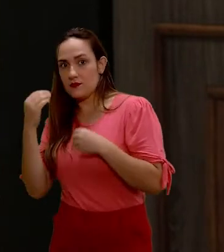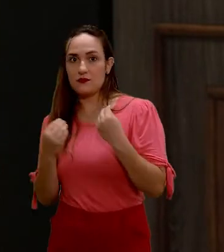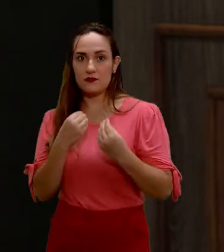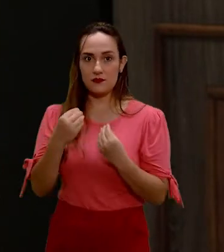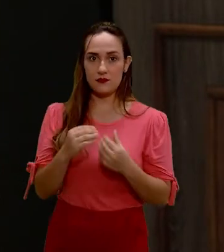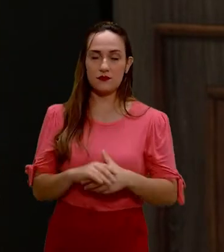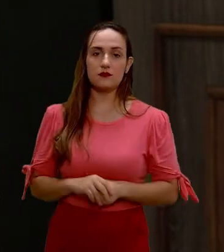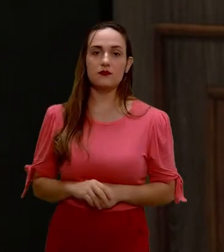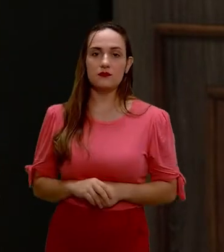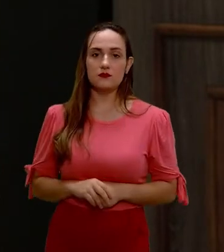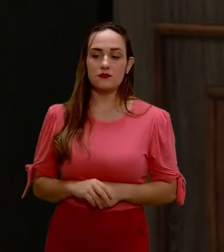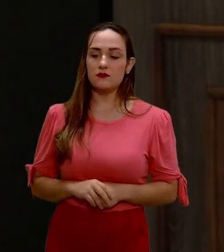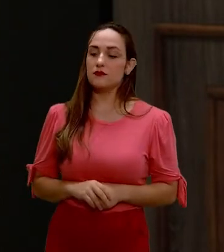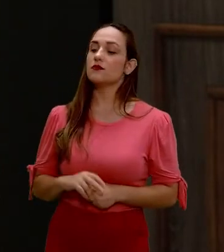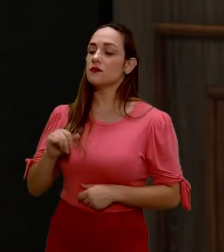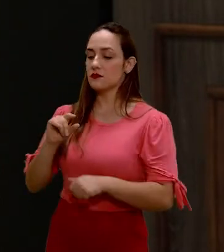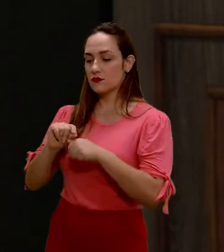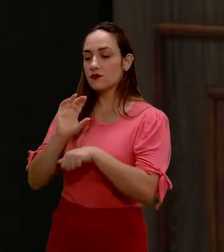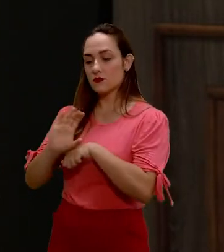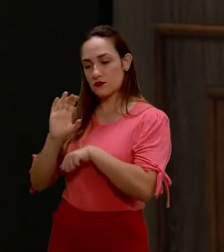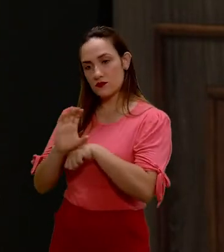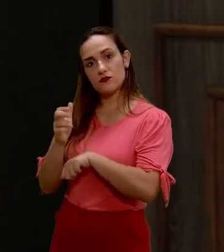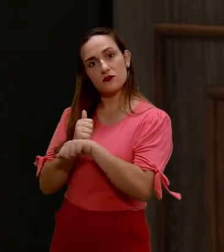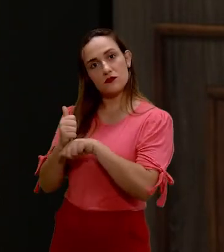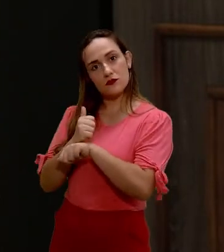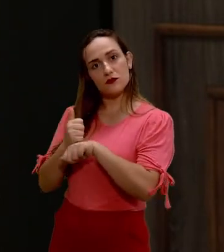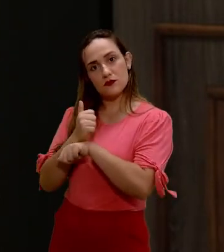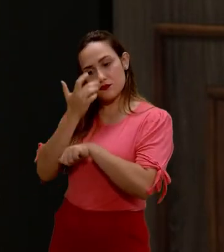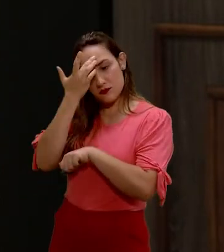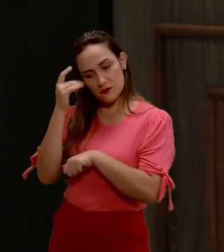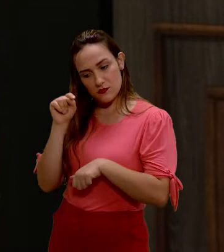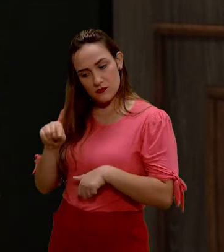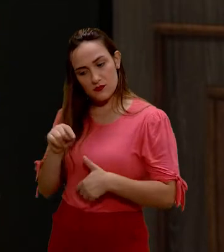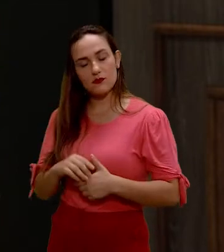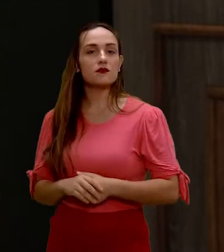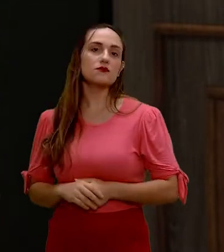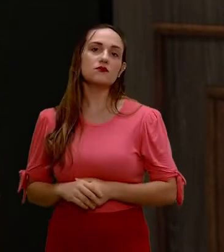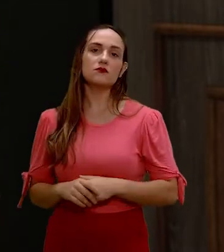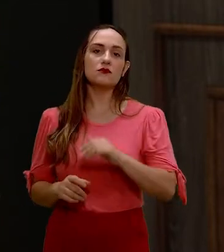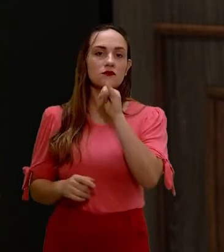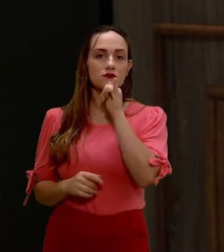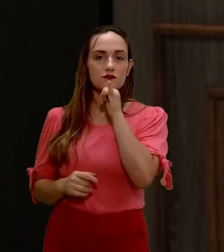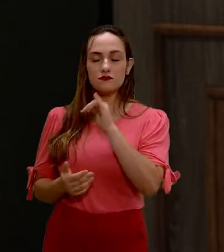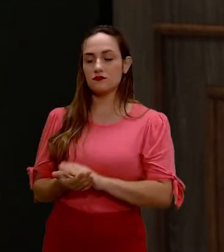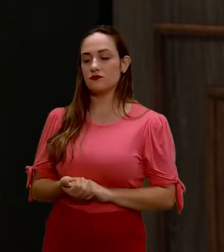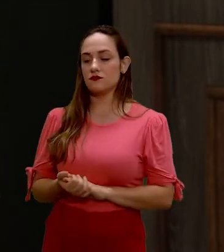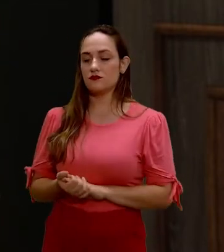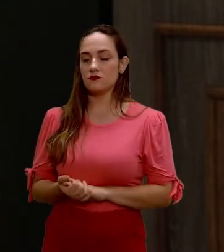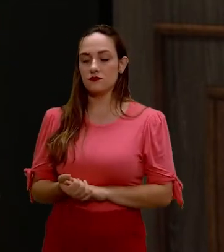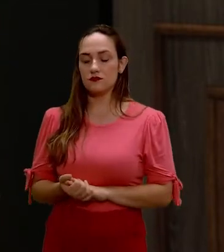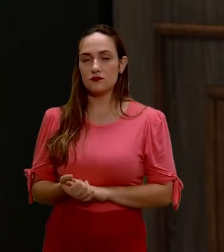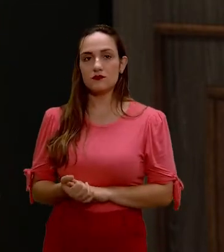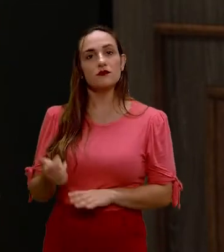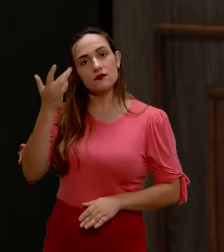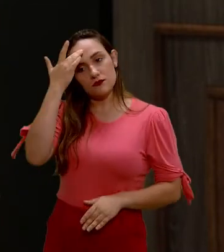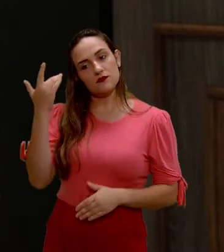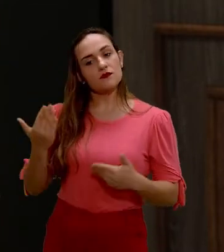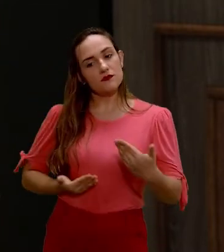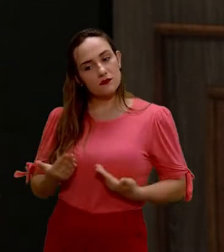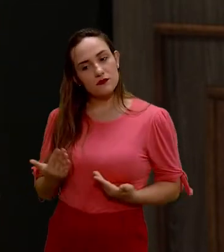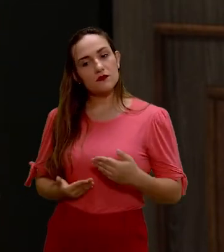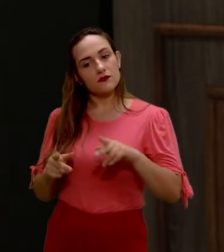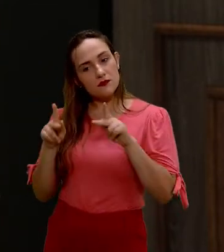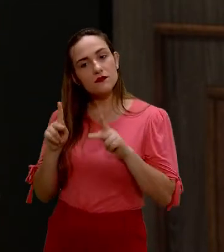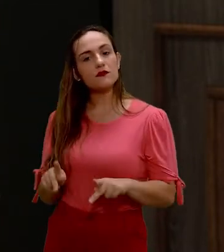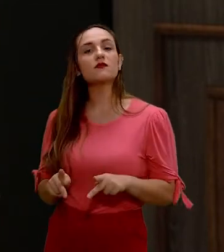Como? Investindo na qualificação daquele servidor. Então, você tem um servidor especializado em fazer determinado